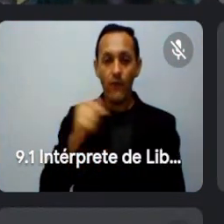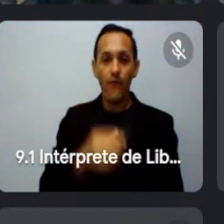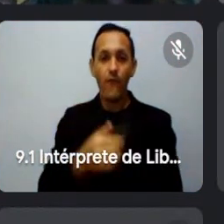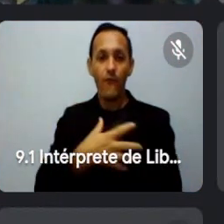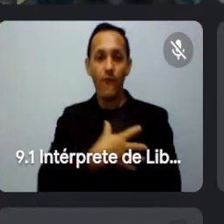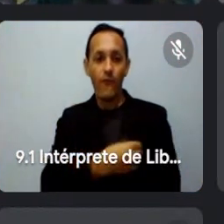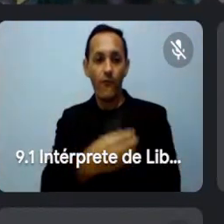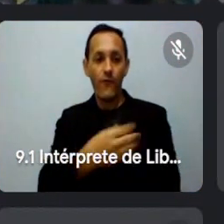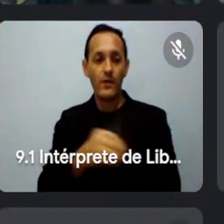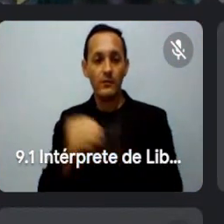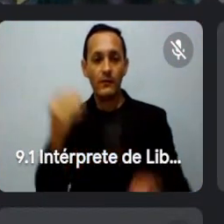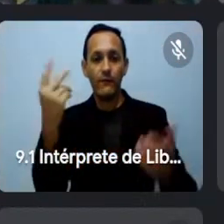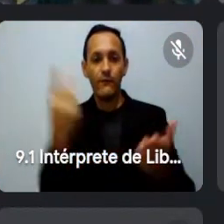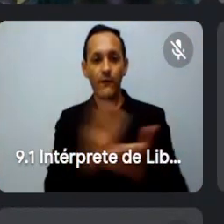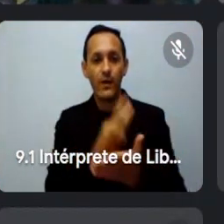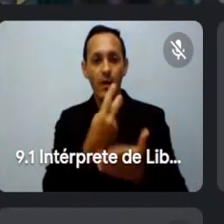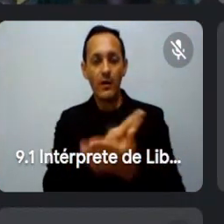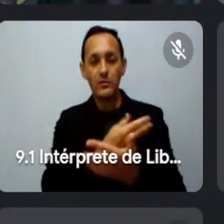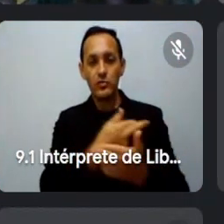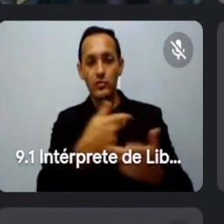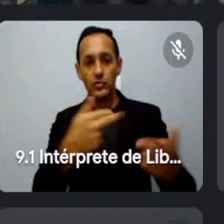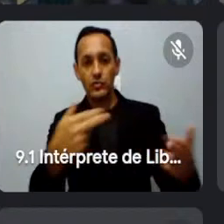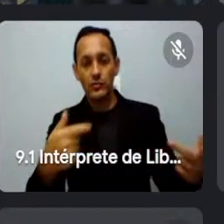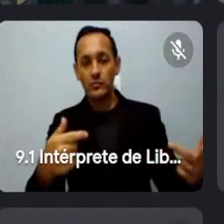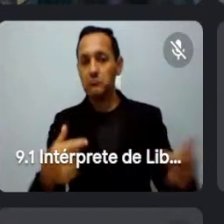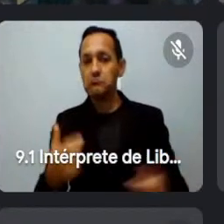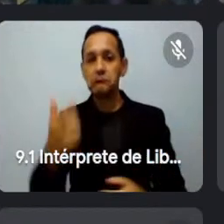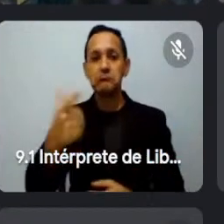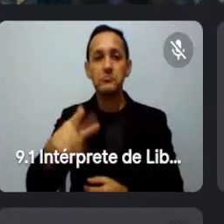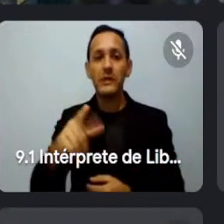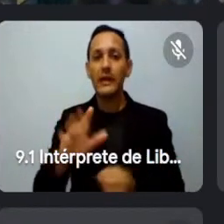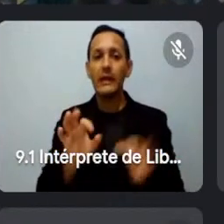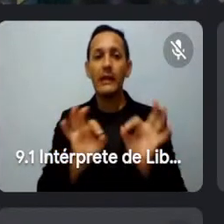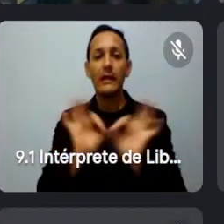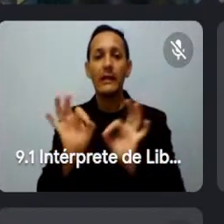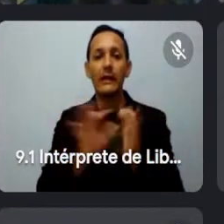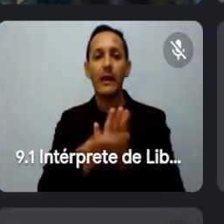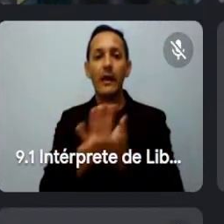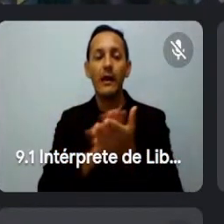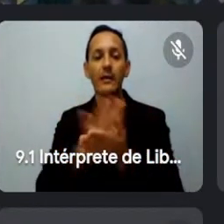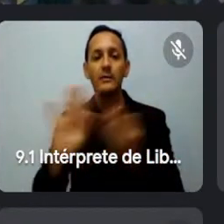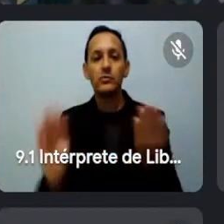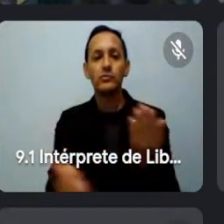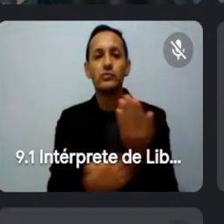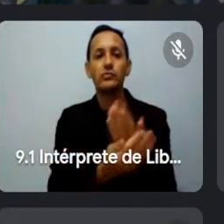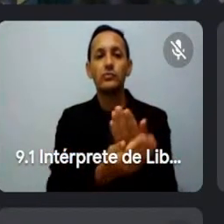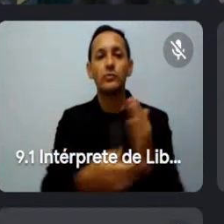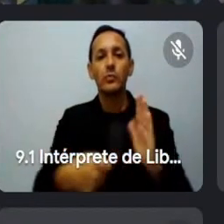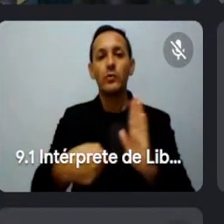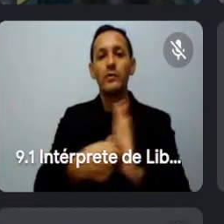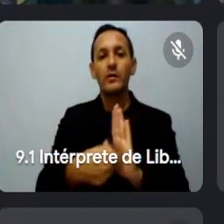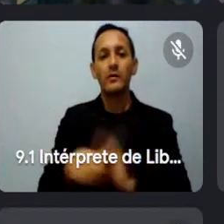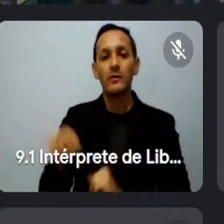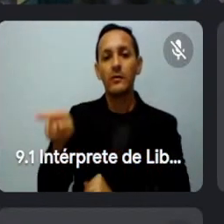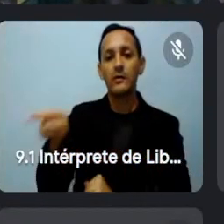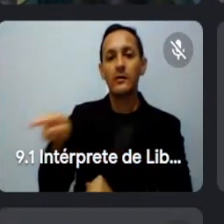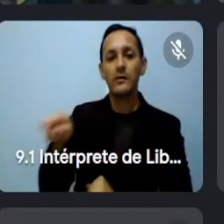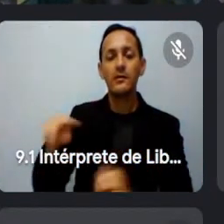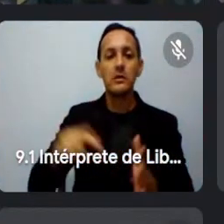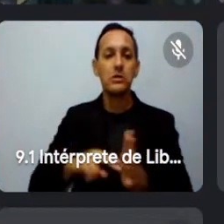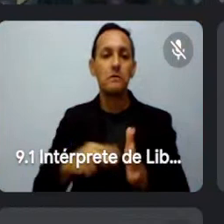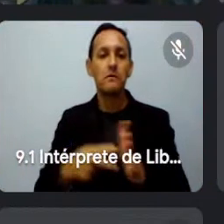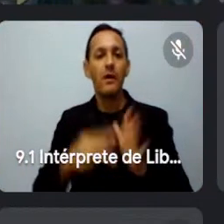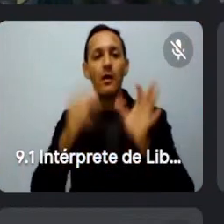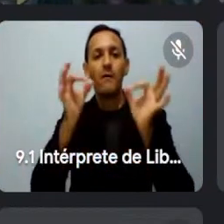essa conduta não há nos autos nenhuma em um elemento que a ponte nesse sentido apesar de acharmos até